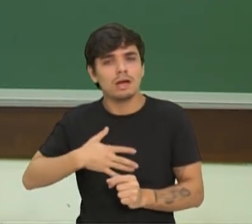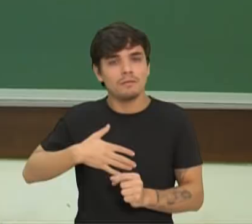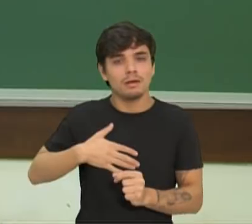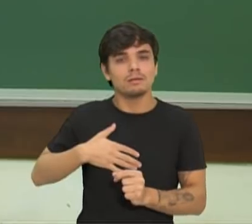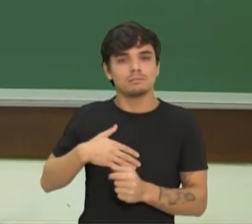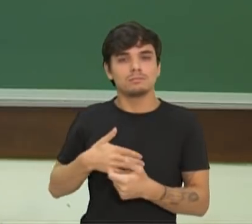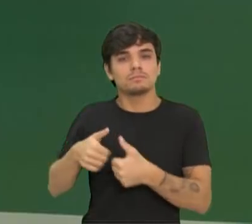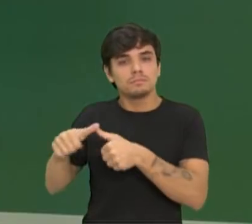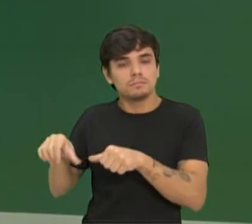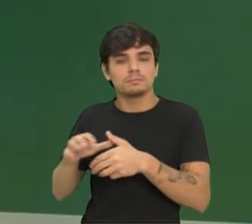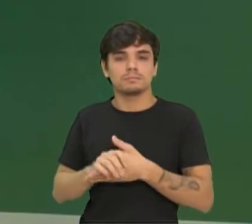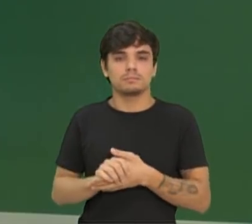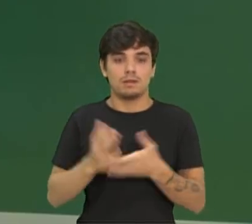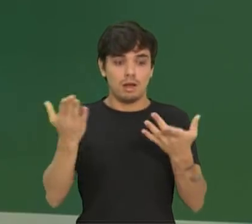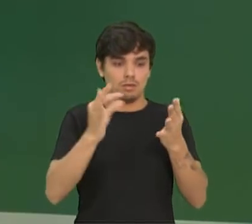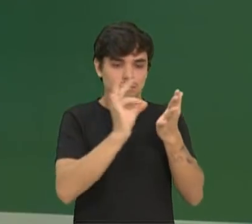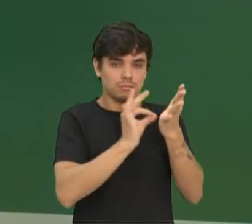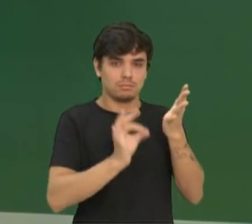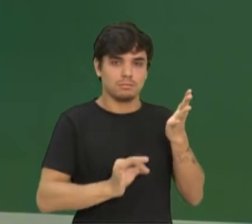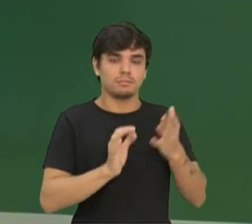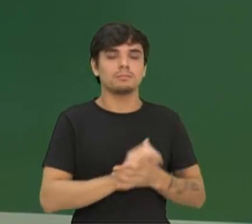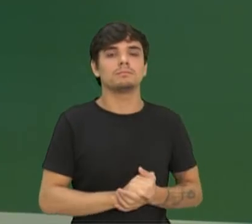correção.